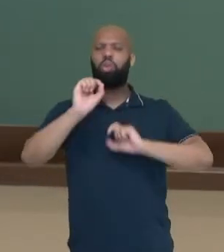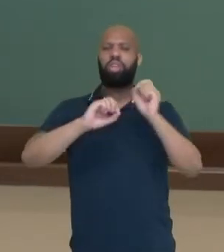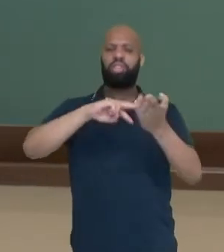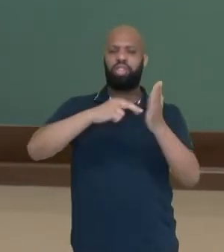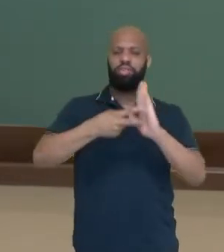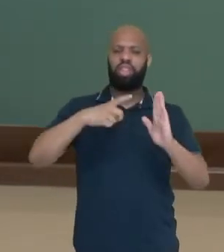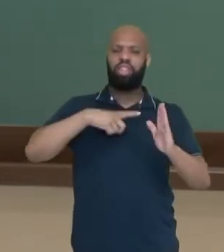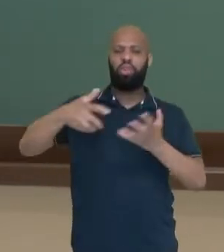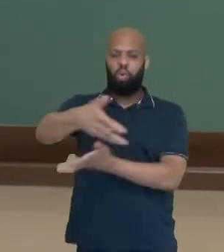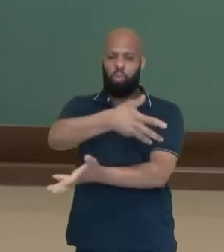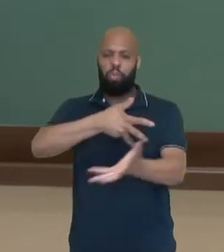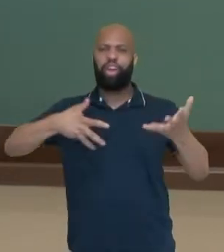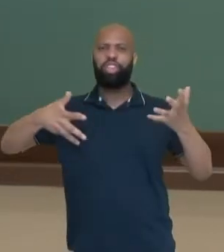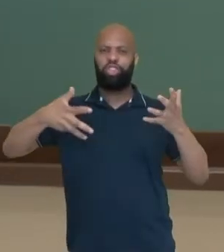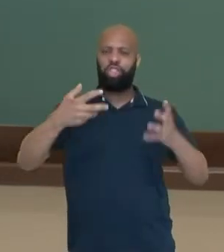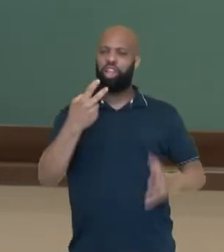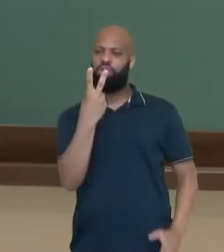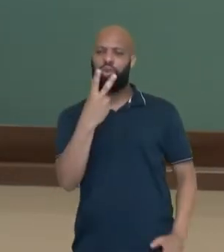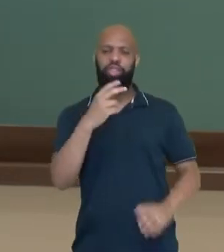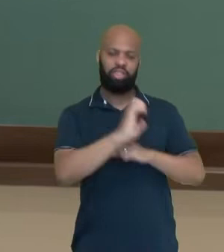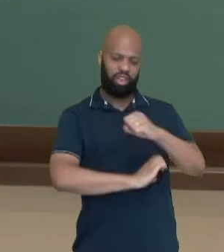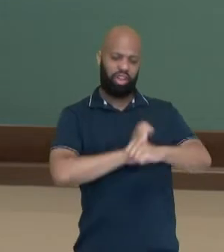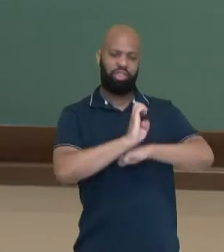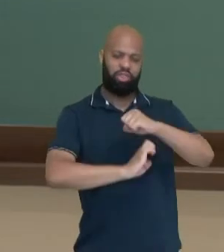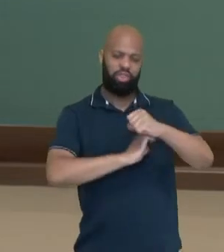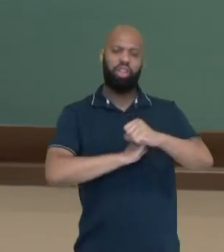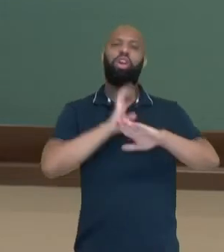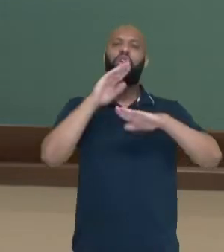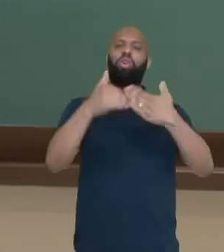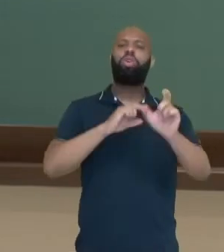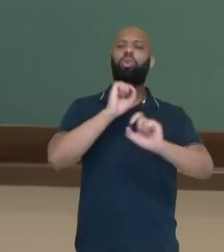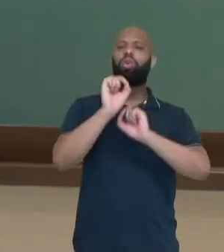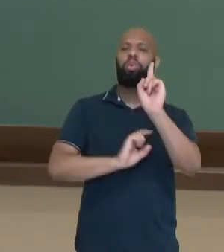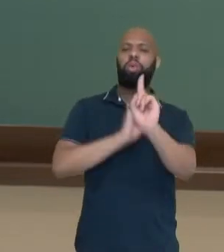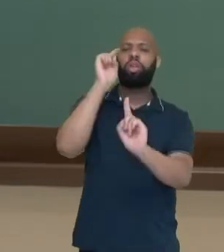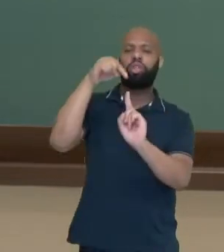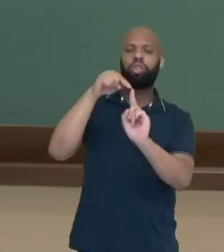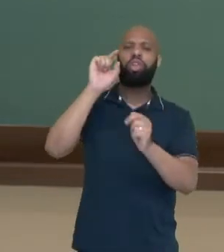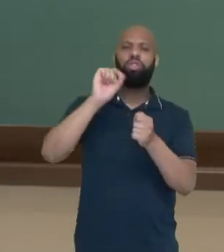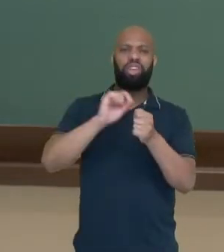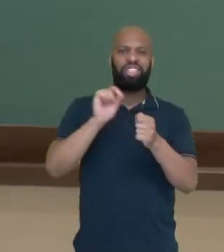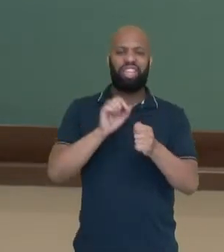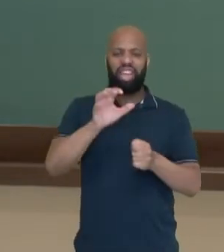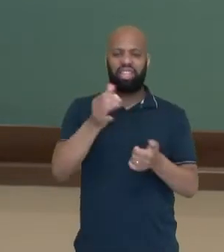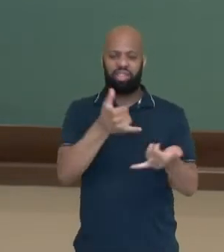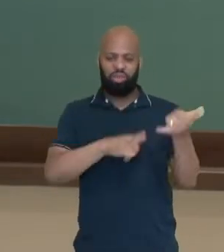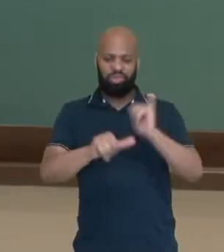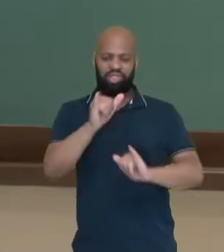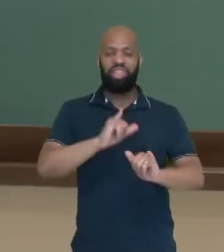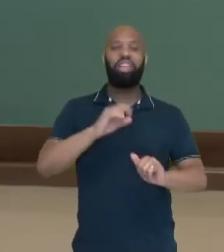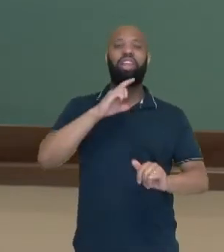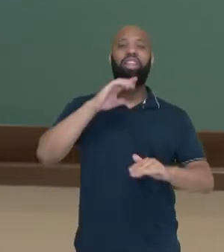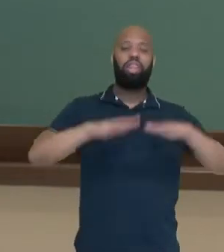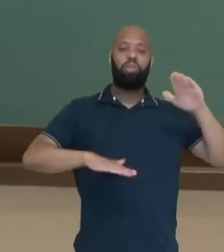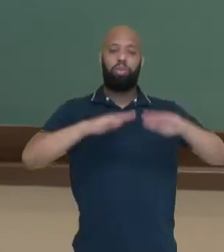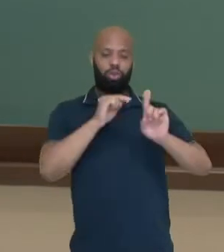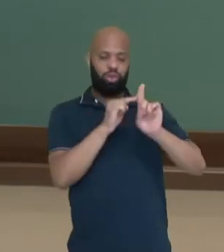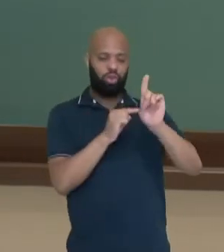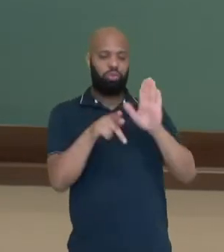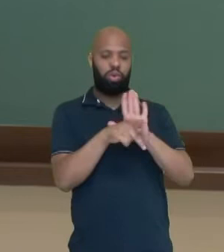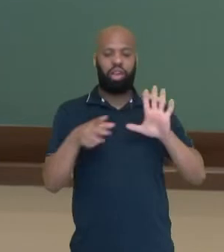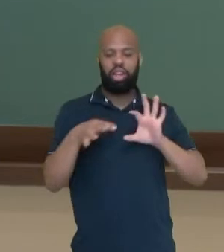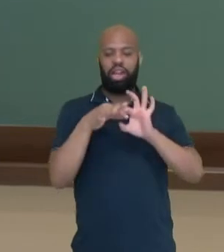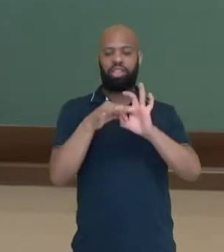de pares de elétrons, certo? E o objetivo de formar uma substância, independente do tipo da ligação, é